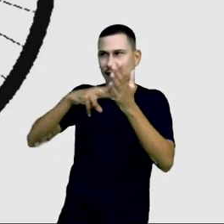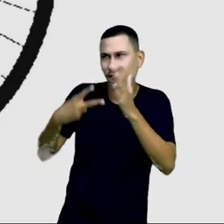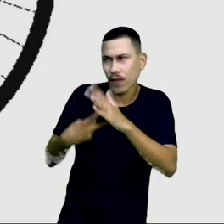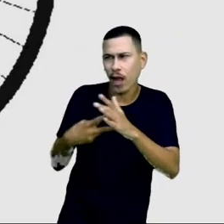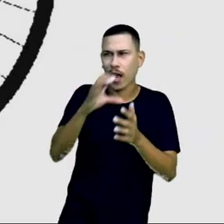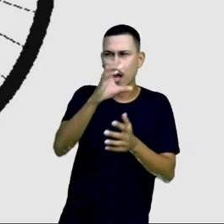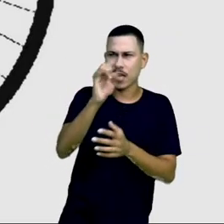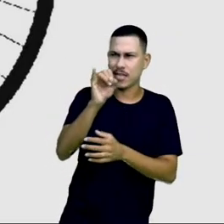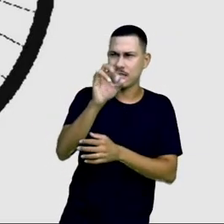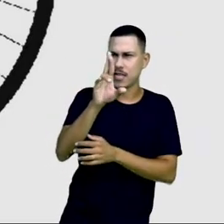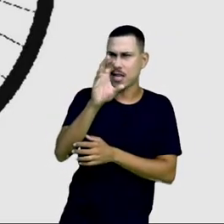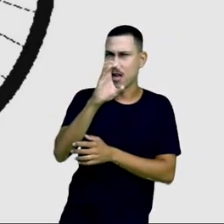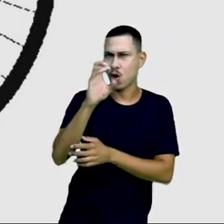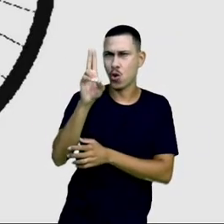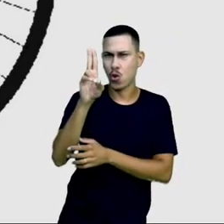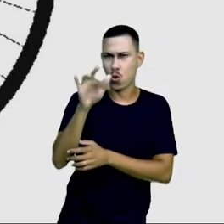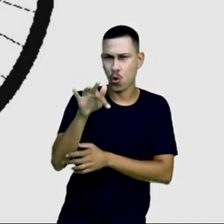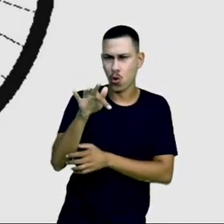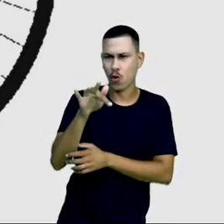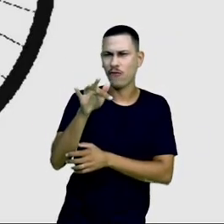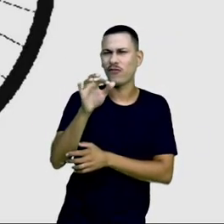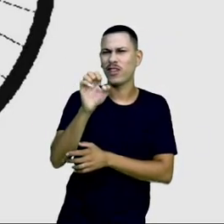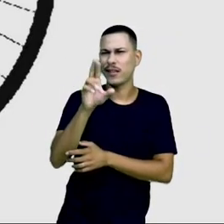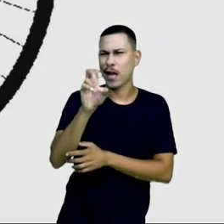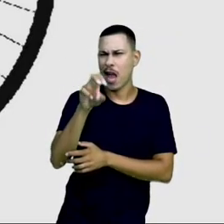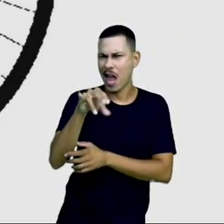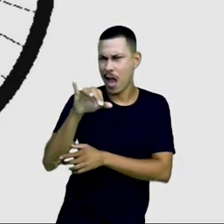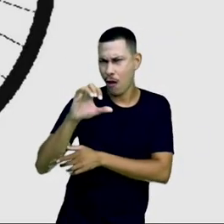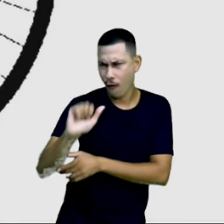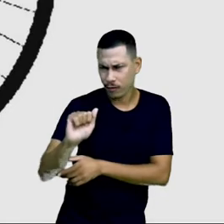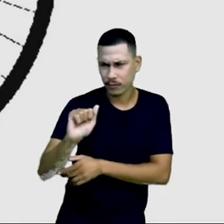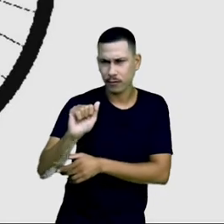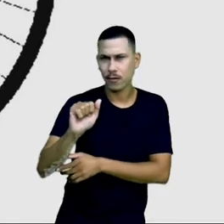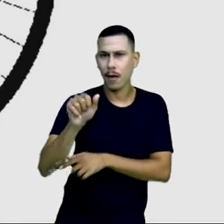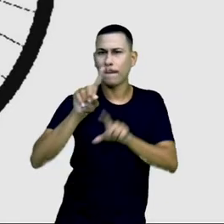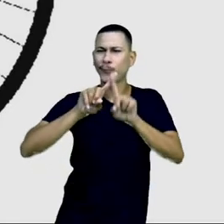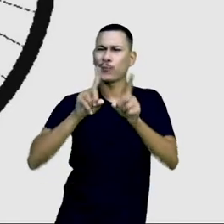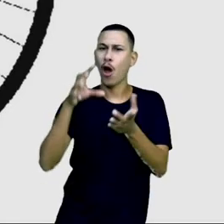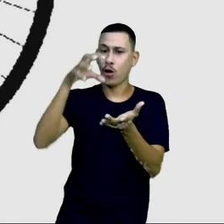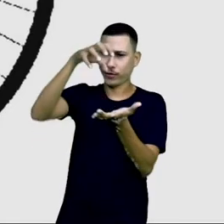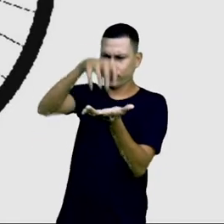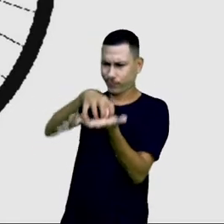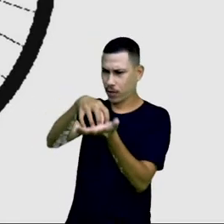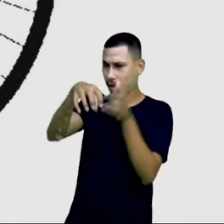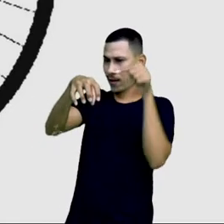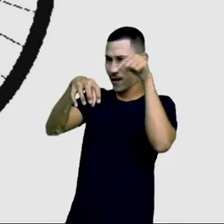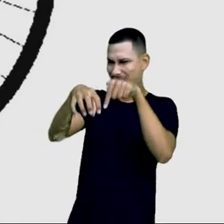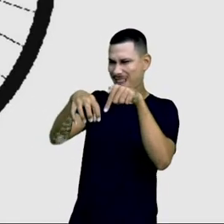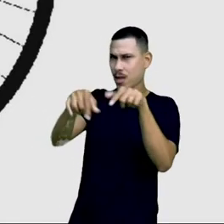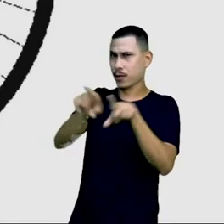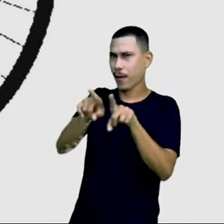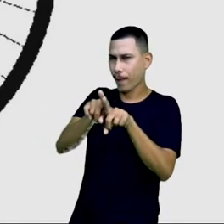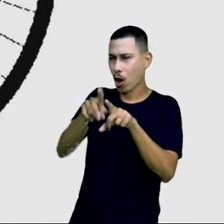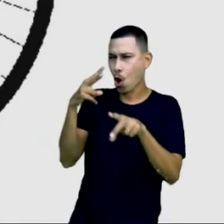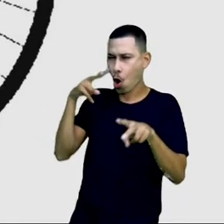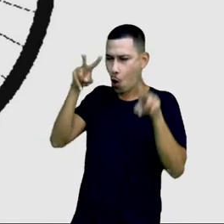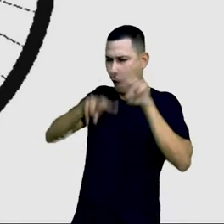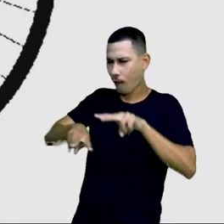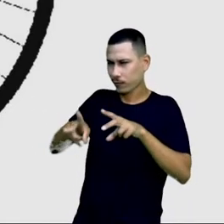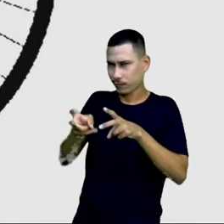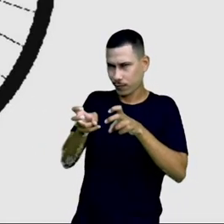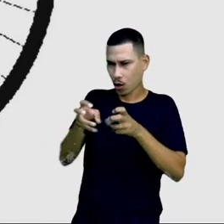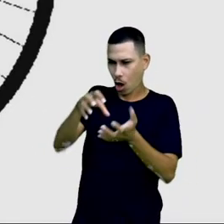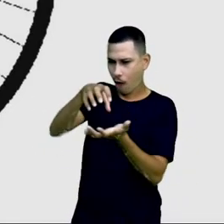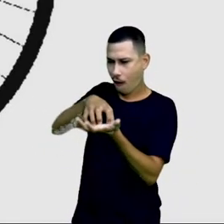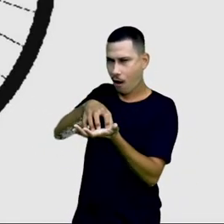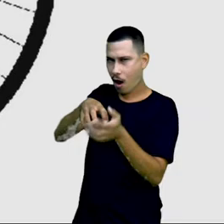da bicicleta, tá certo? Da roda da bicicleta. O centro, a gente também tem bem indicado aqui, ó.